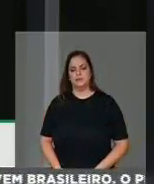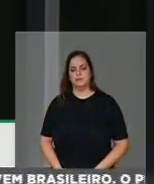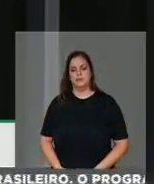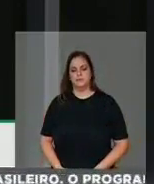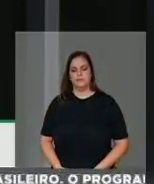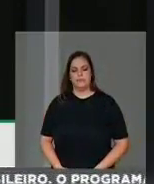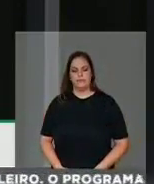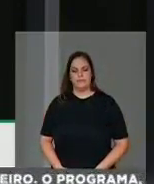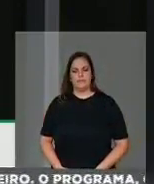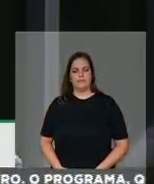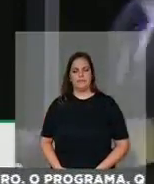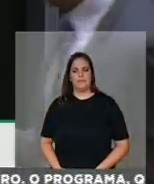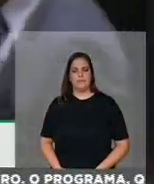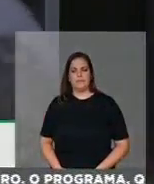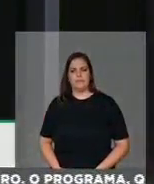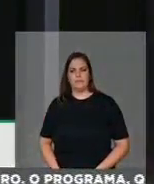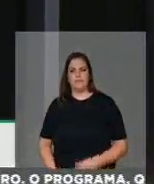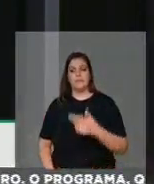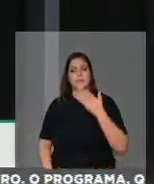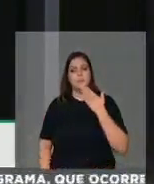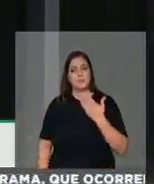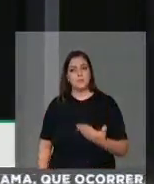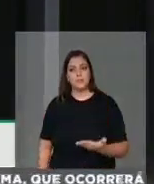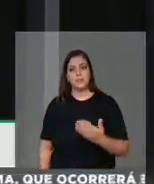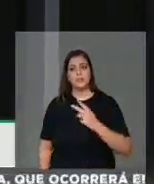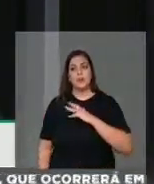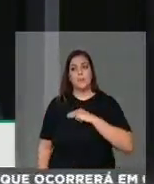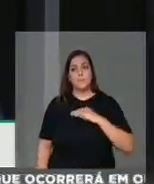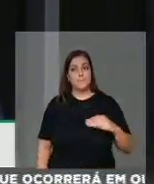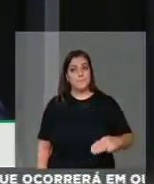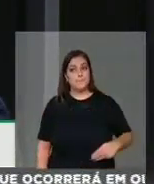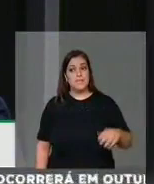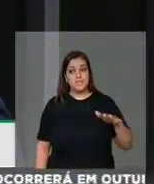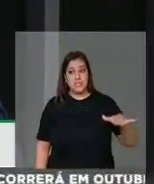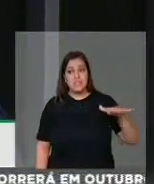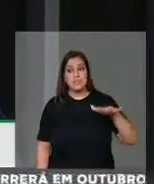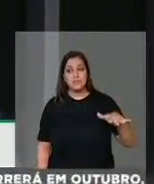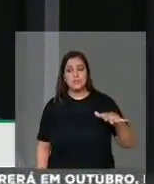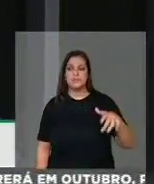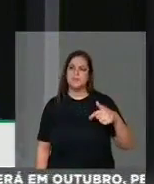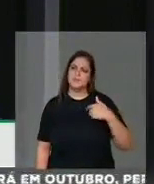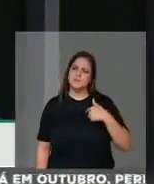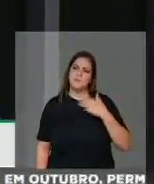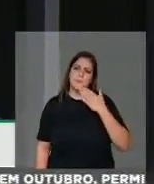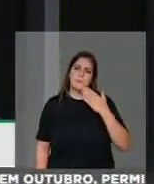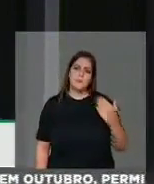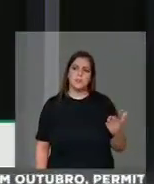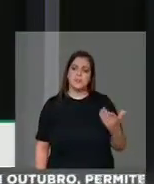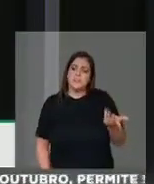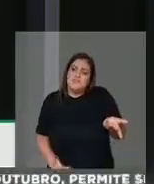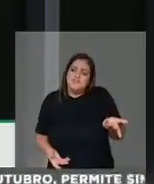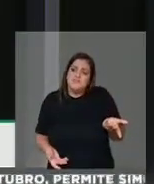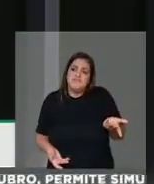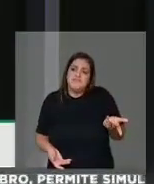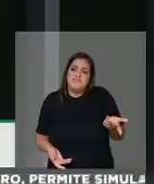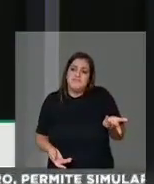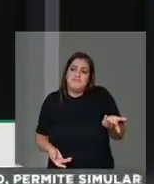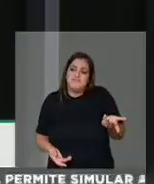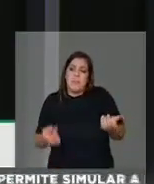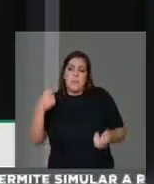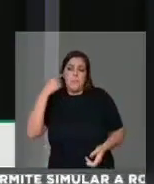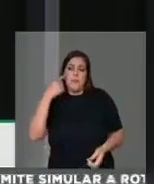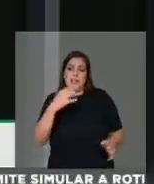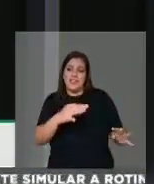concluir, senhor presidente, e pedir aos nossos ministros, eu sei que esse pedido é um tanto quanto pretensioso, mas